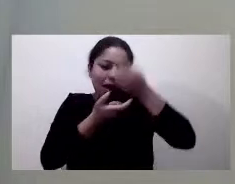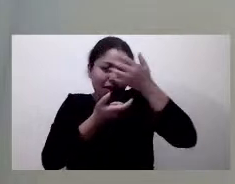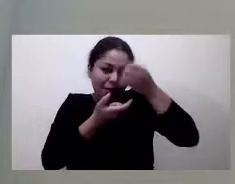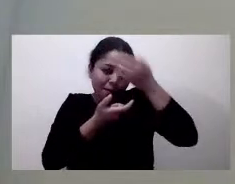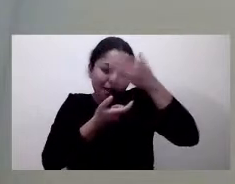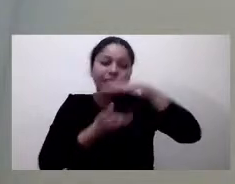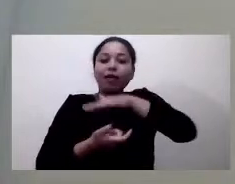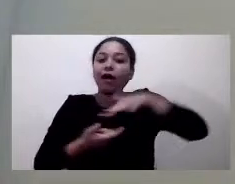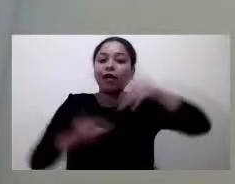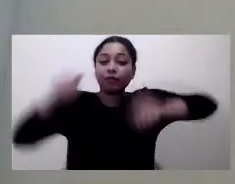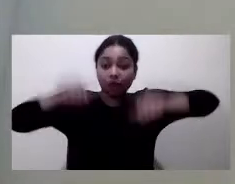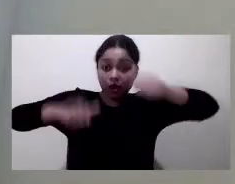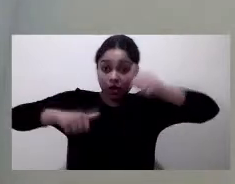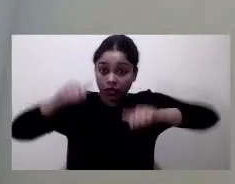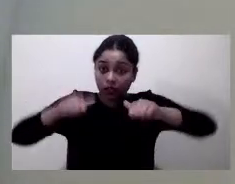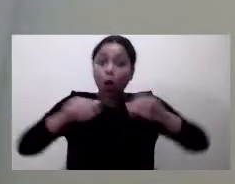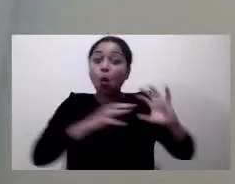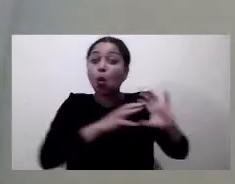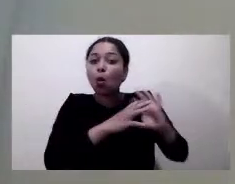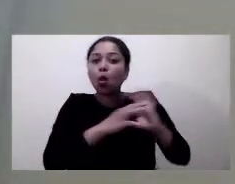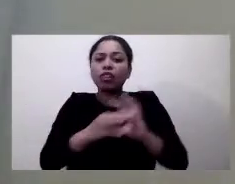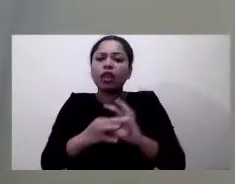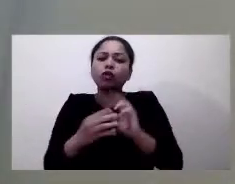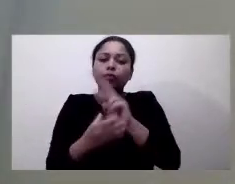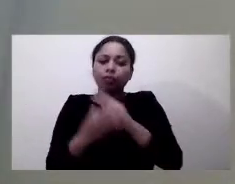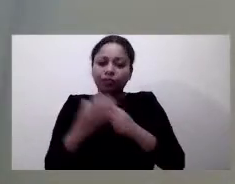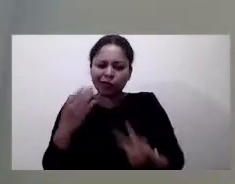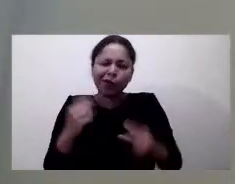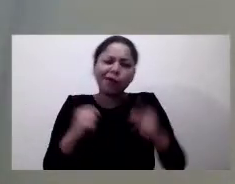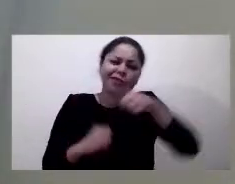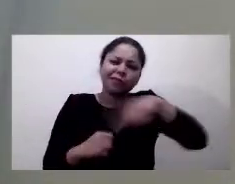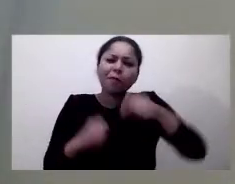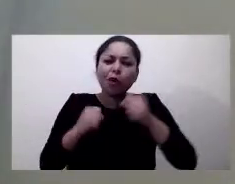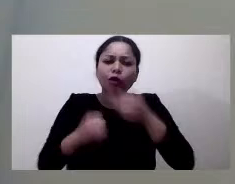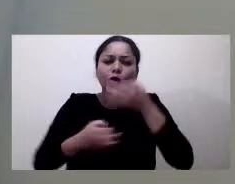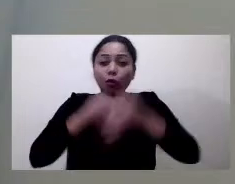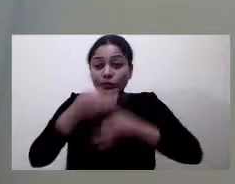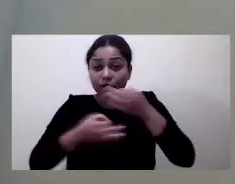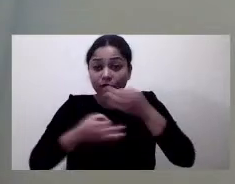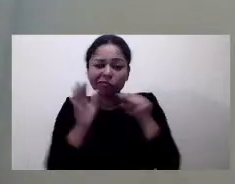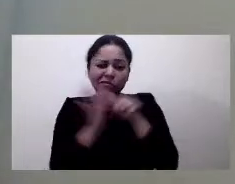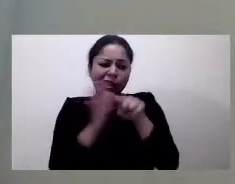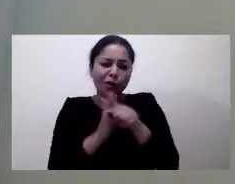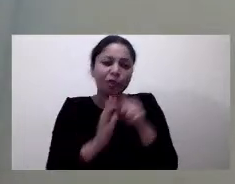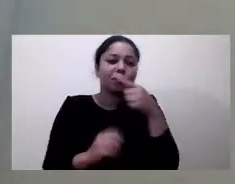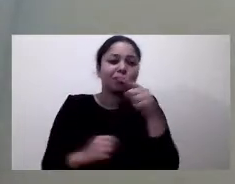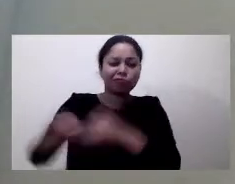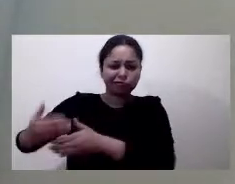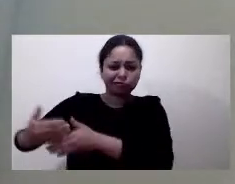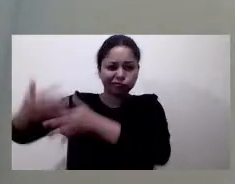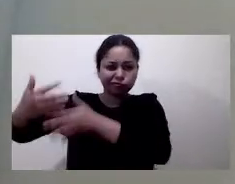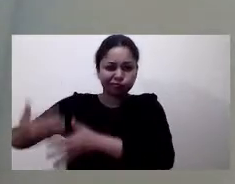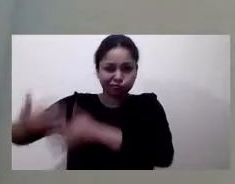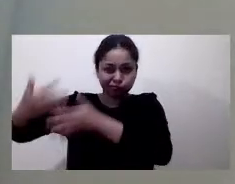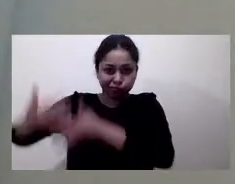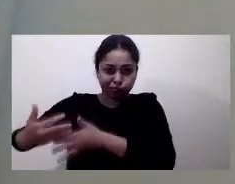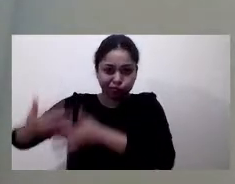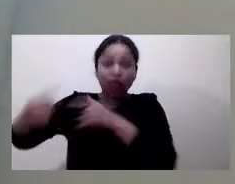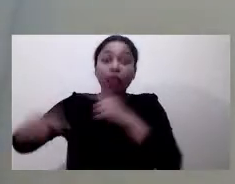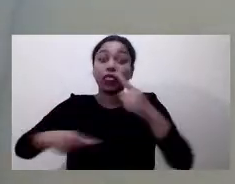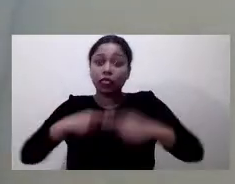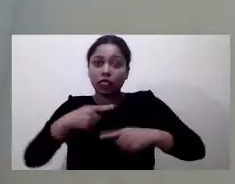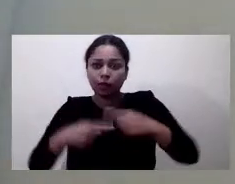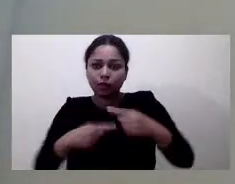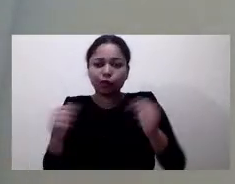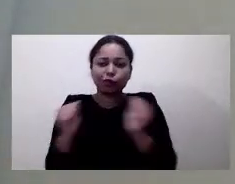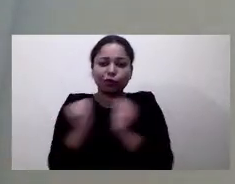contextos bilíngues. Então, fiquem à vontade para deixar os seus comentários, suas perguntas durante a sessão aqui no chat. Após a sessão, a gente vai ter um momento